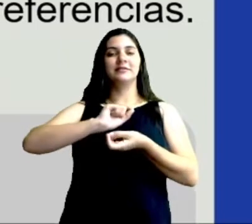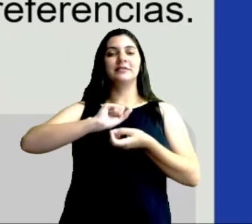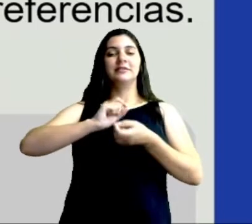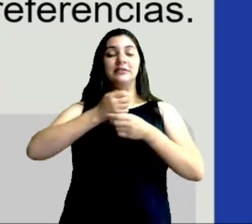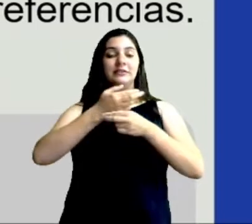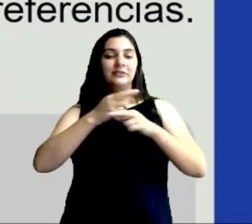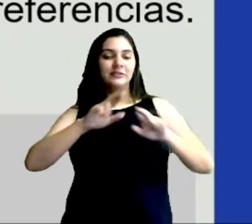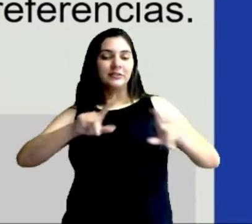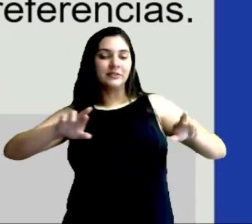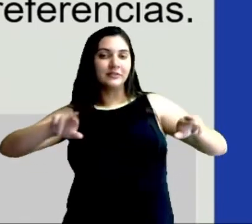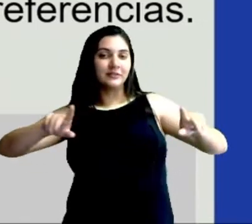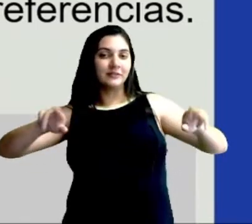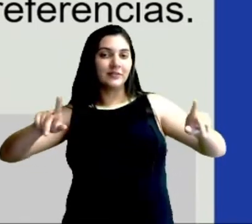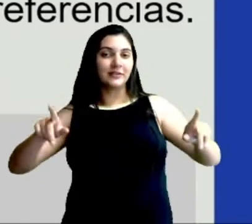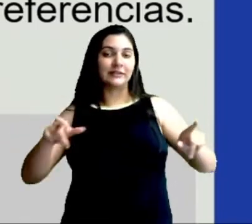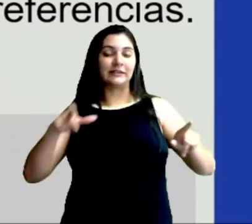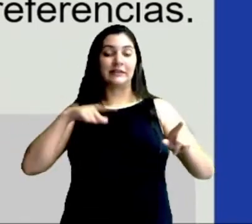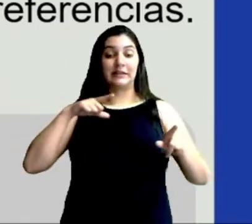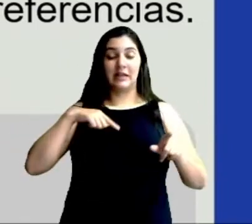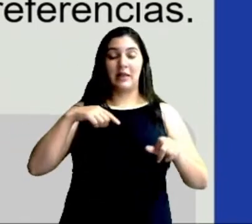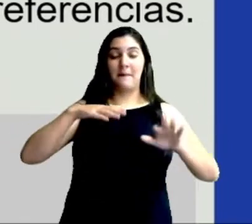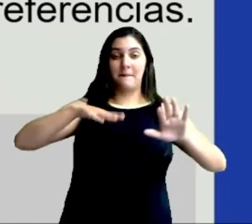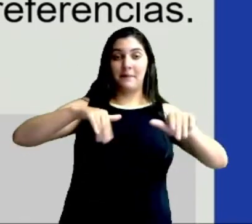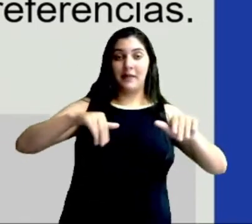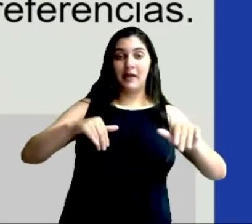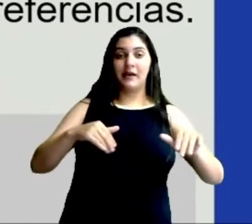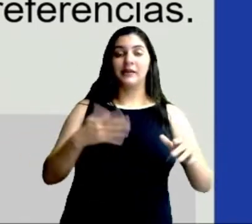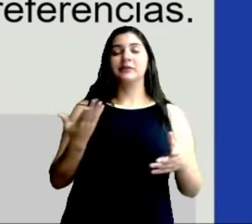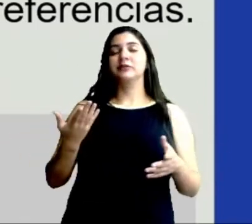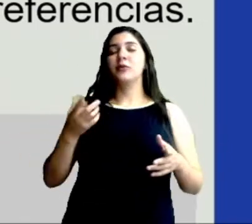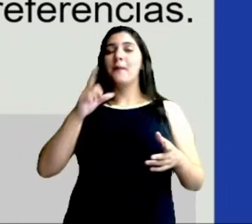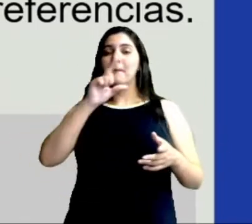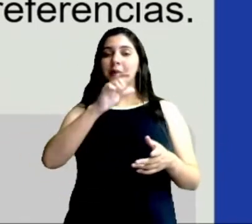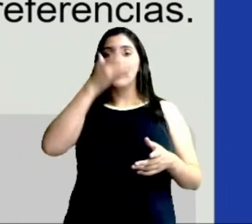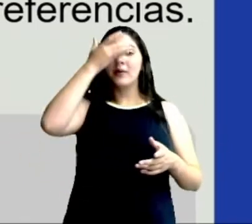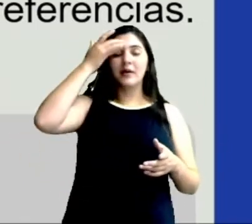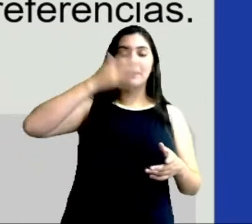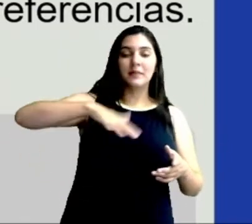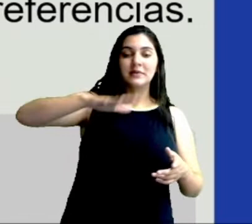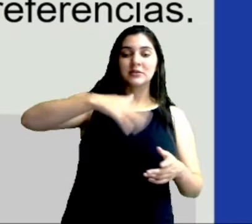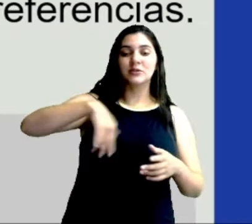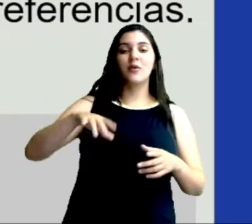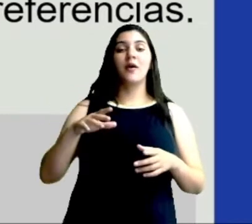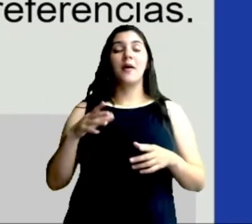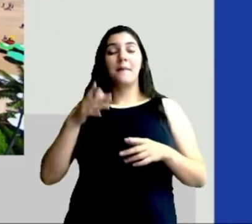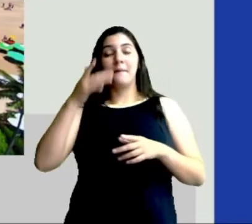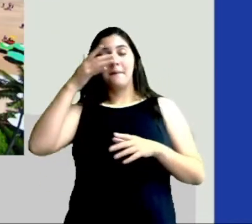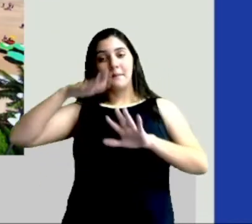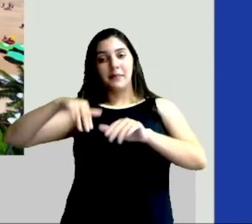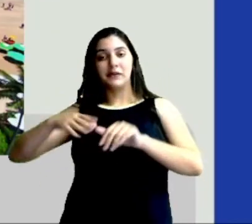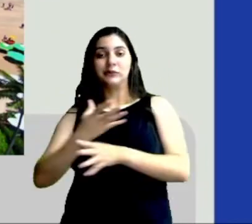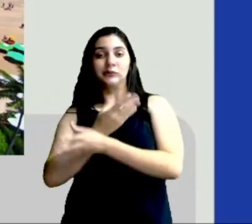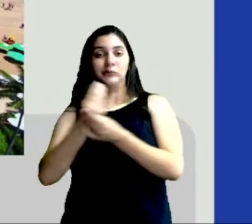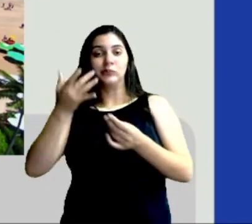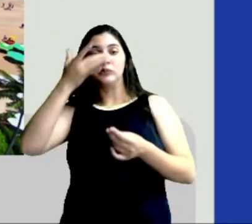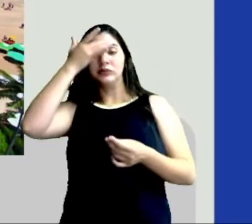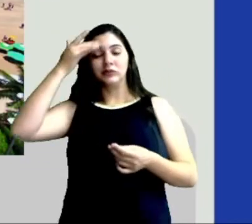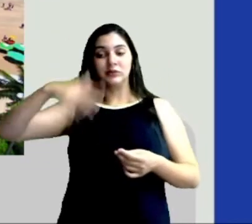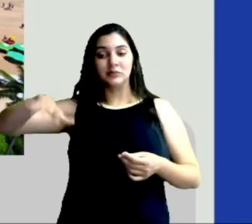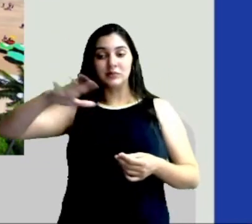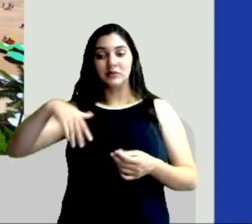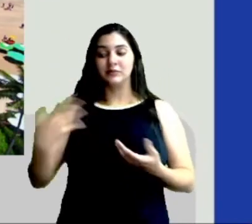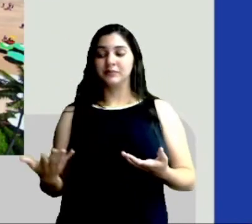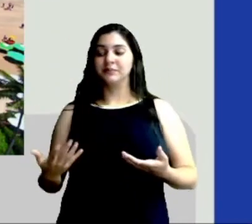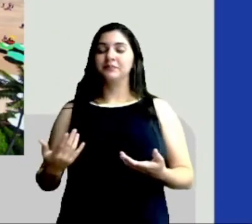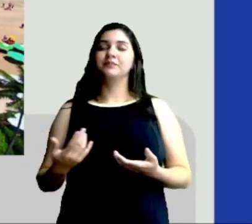aquelas mais conhecidas e movimentadas, e aquelas menos agitadas, atendendo a todas as preferências. E aí,